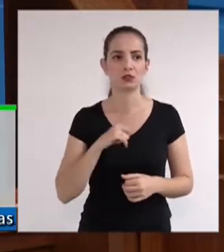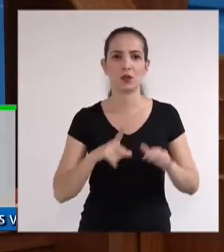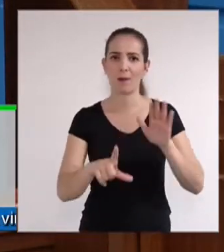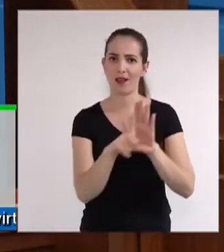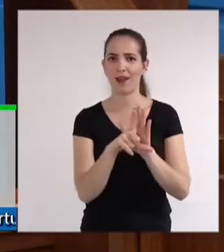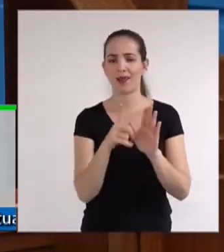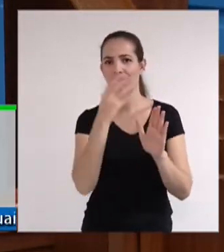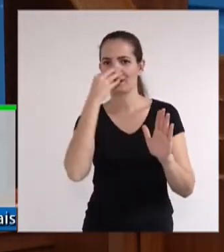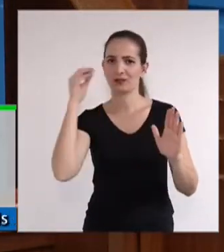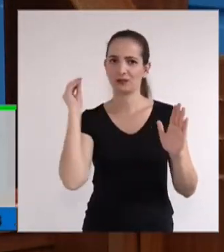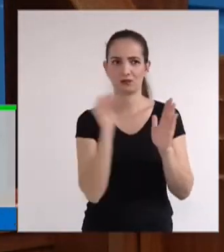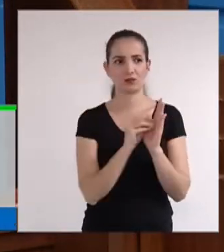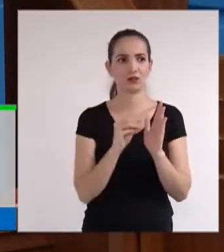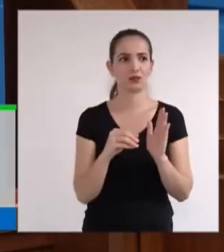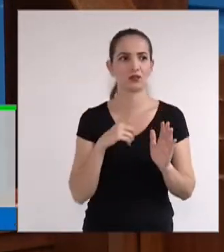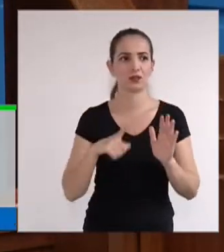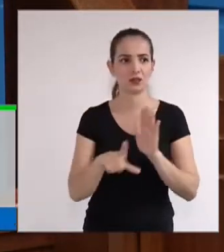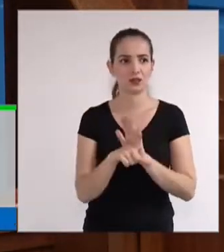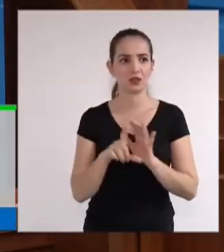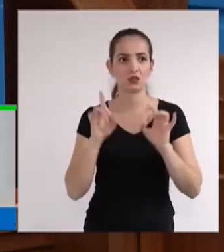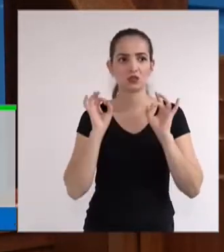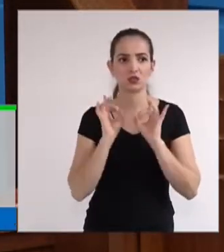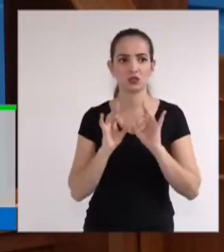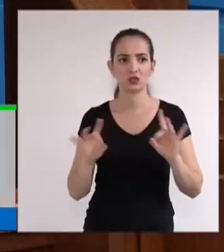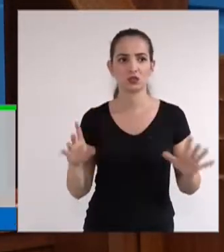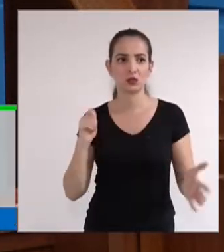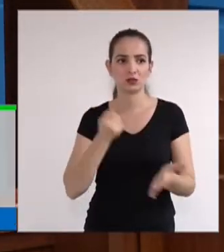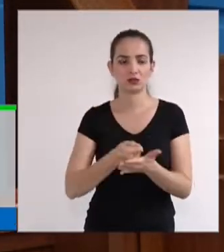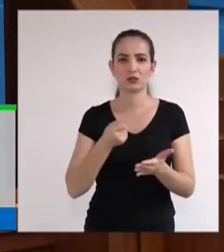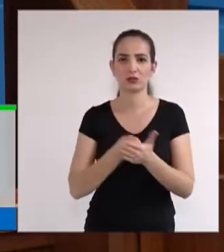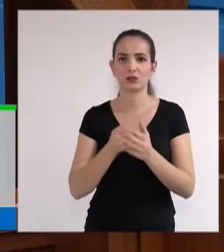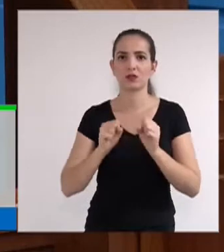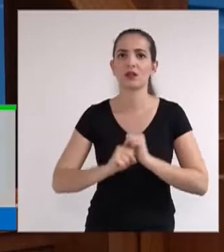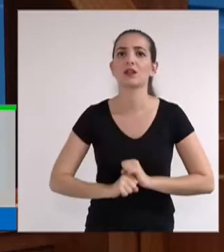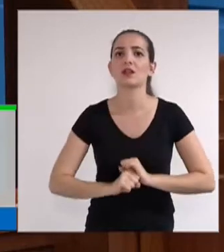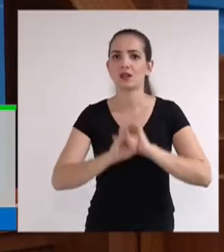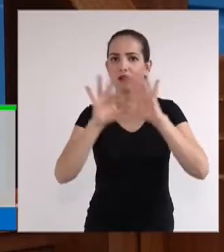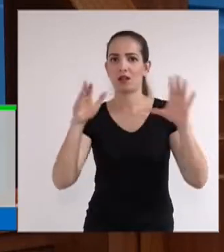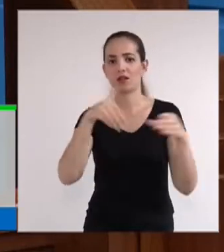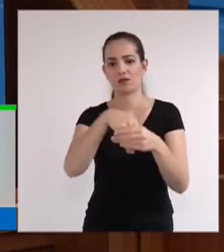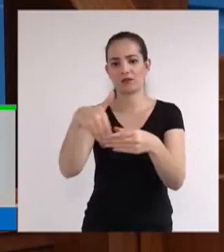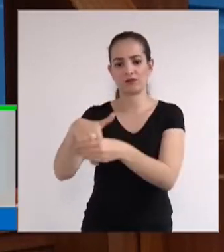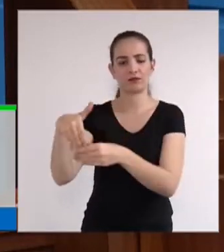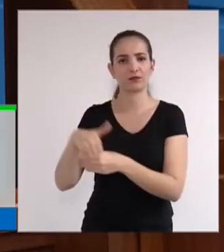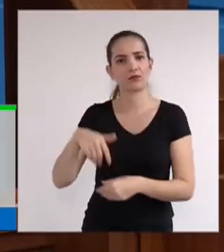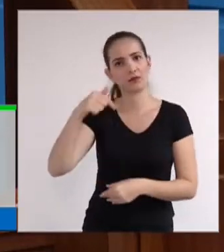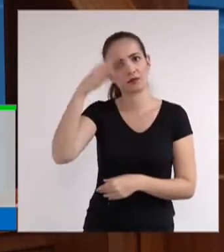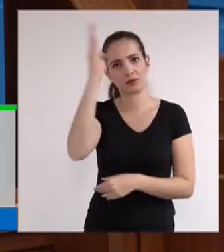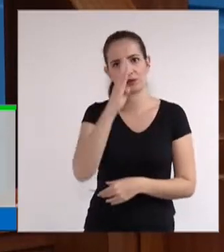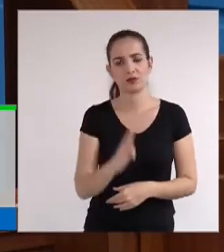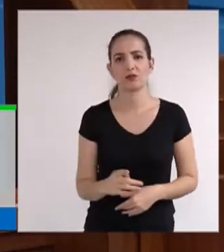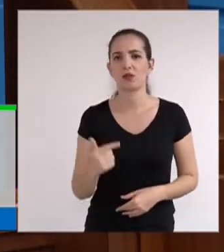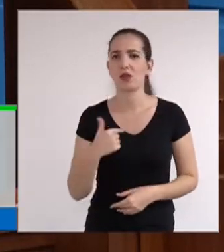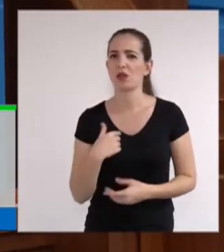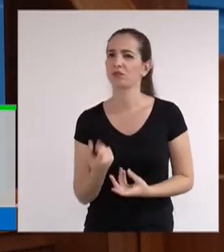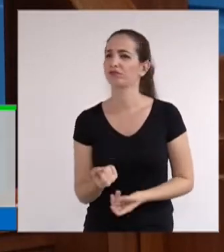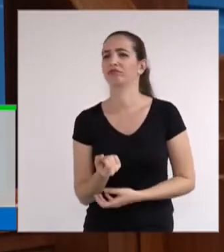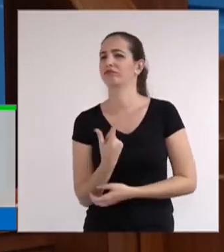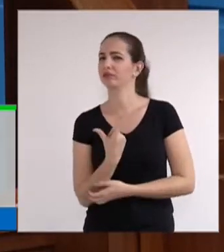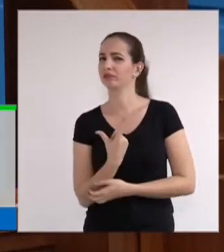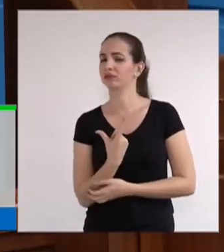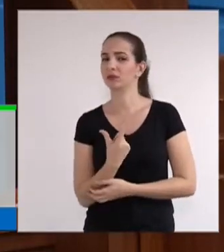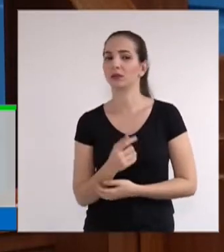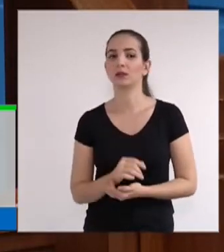lei que tem unicamente o propósito de garantir transparência no processo eleitoral brasileiro. Me causa muita